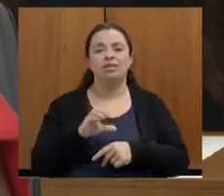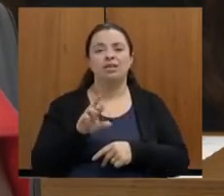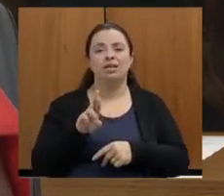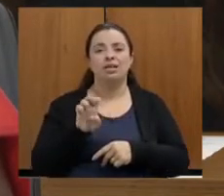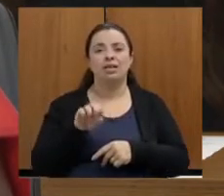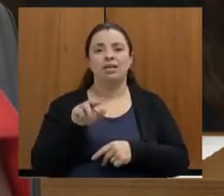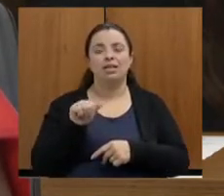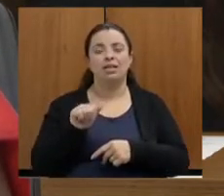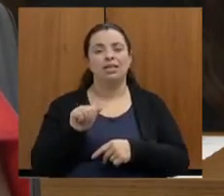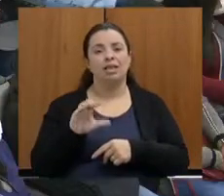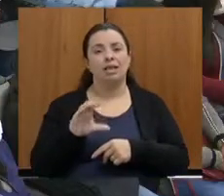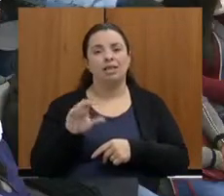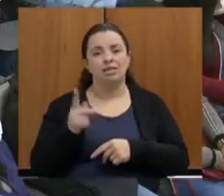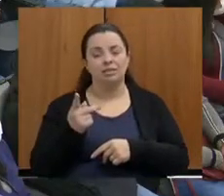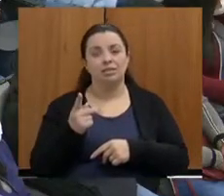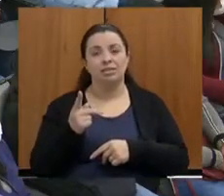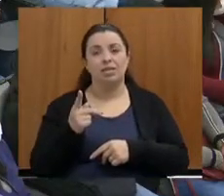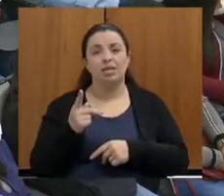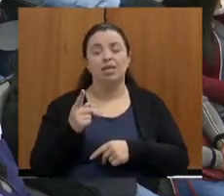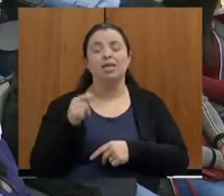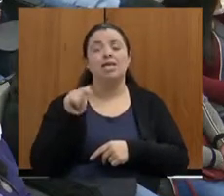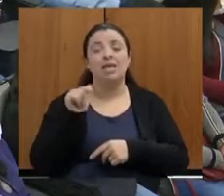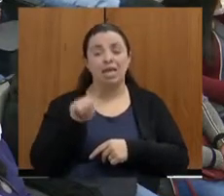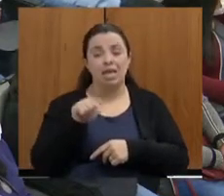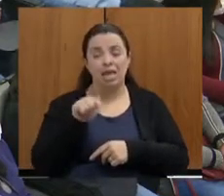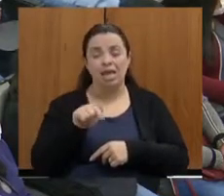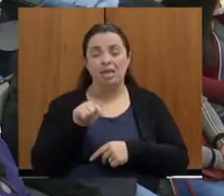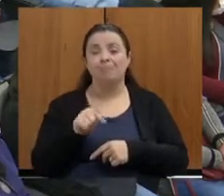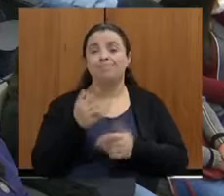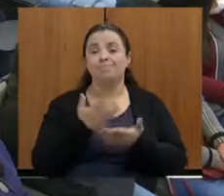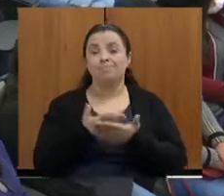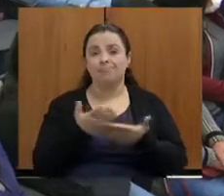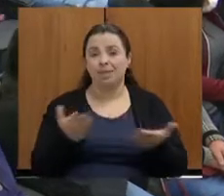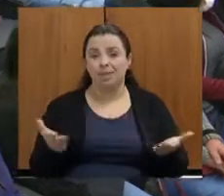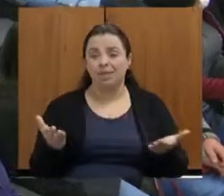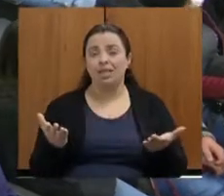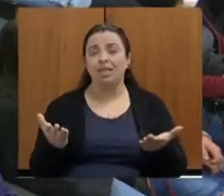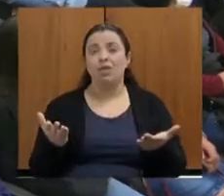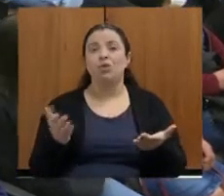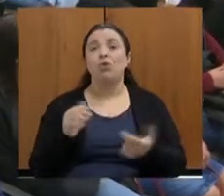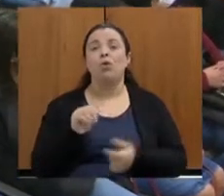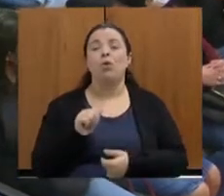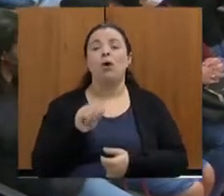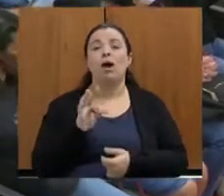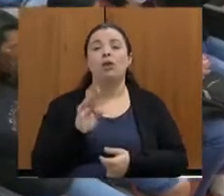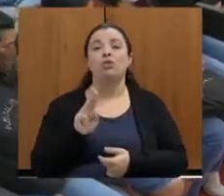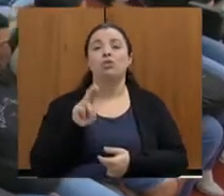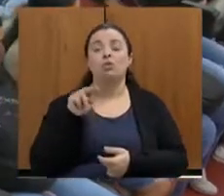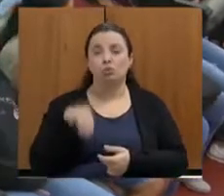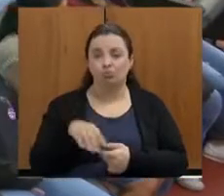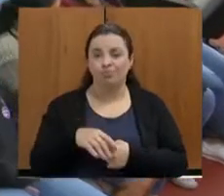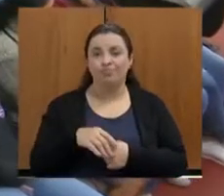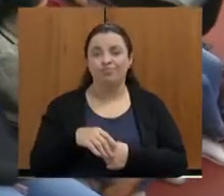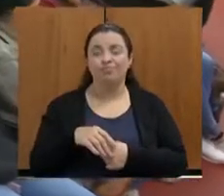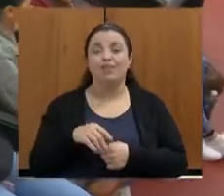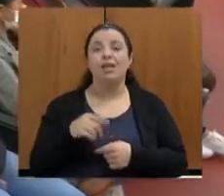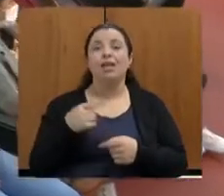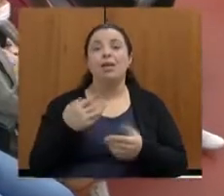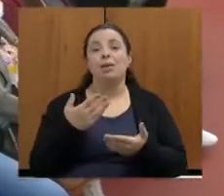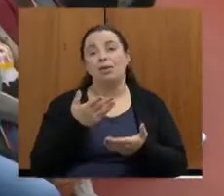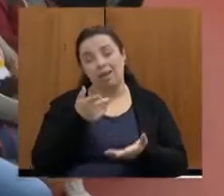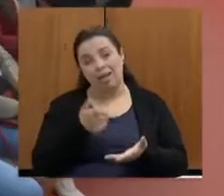de nós que perderam nesse crime o seu o ato o Rio Doce que é um